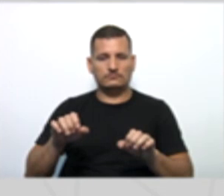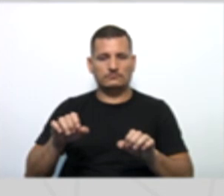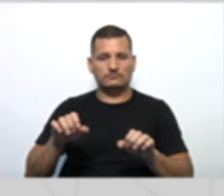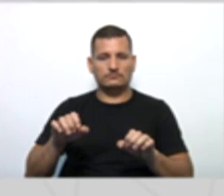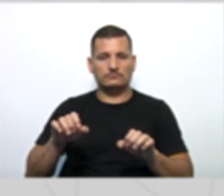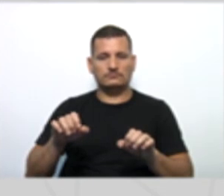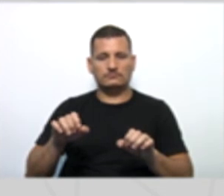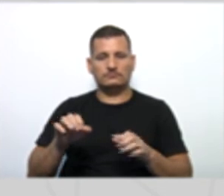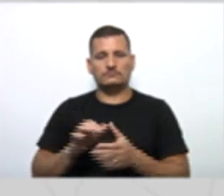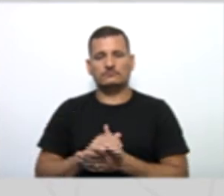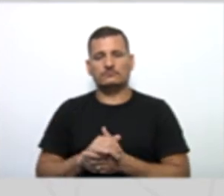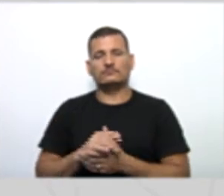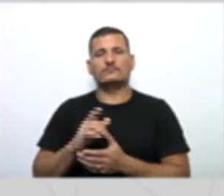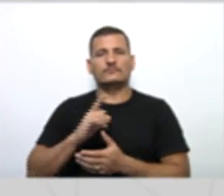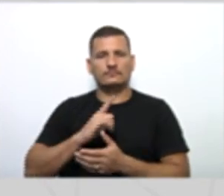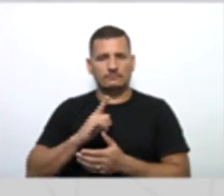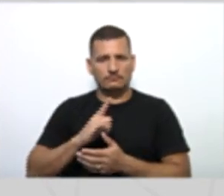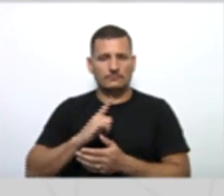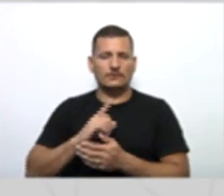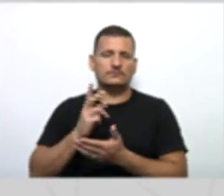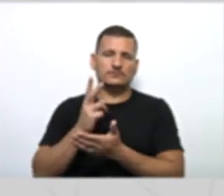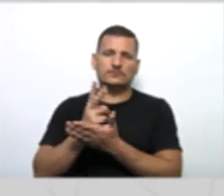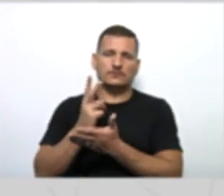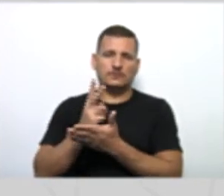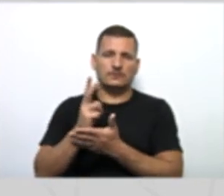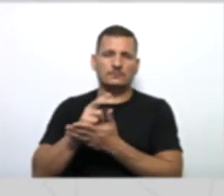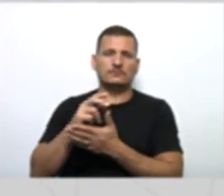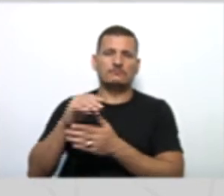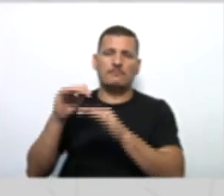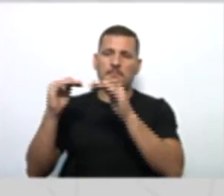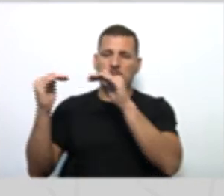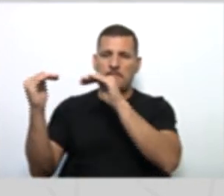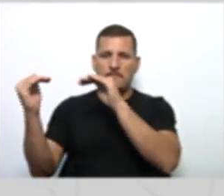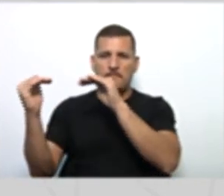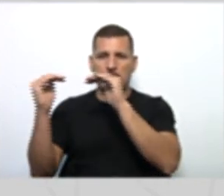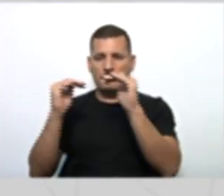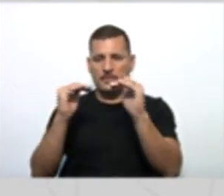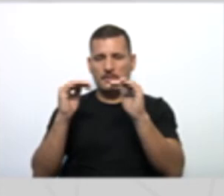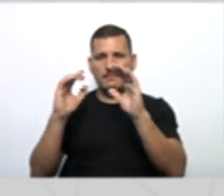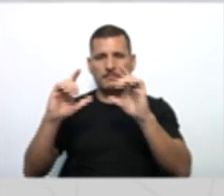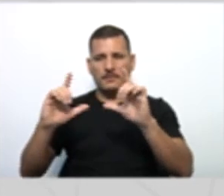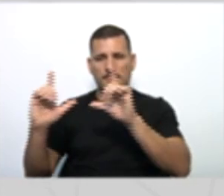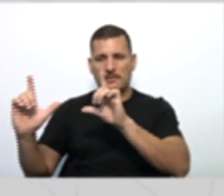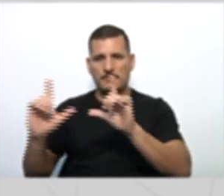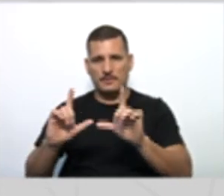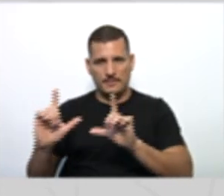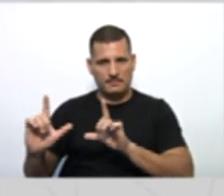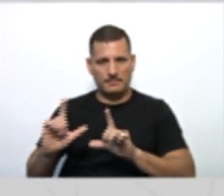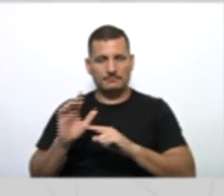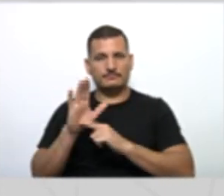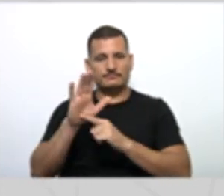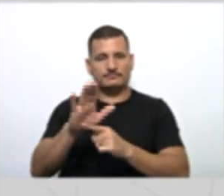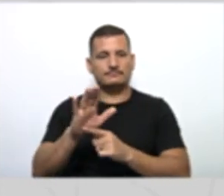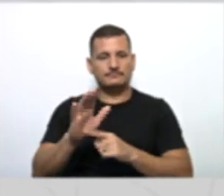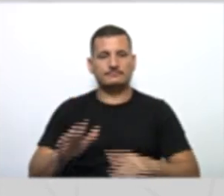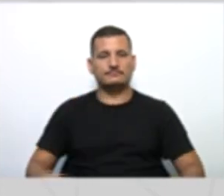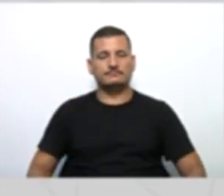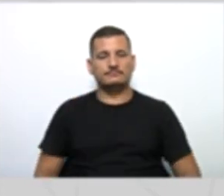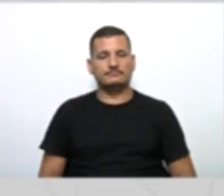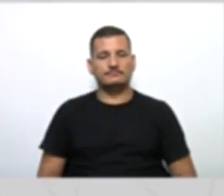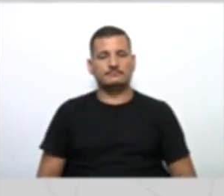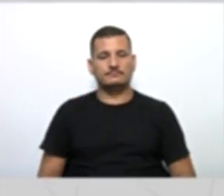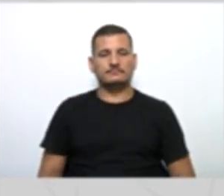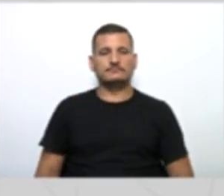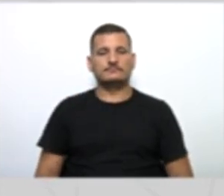com determinadas seções sempre divididas, para que haja a apresentação desse conteúdo. Eu